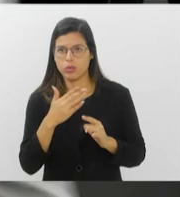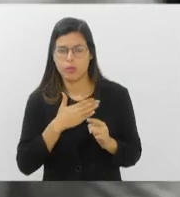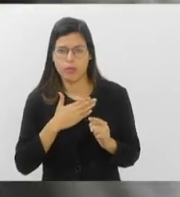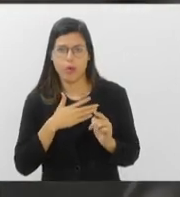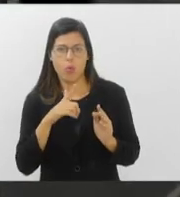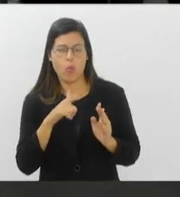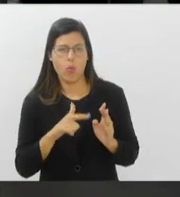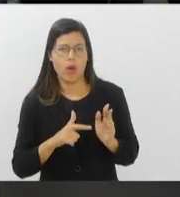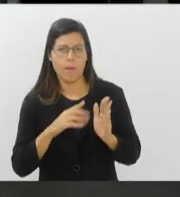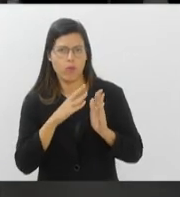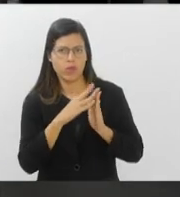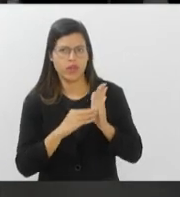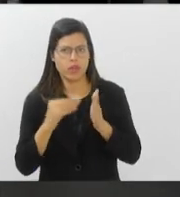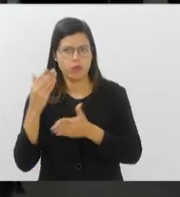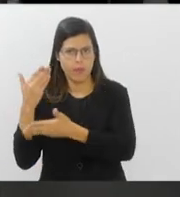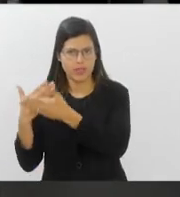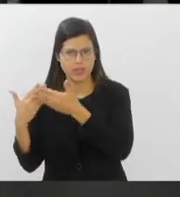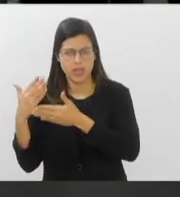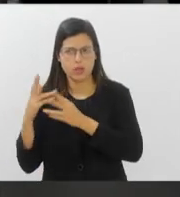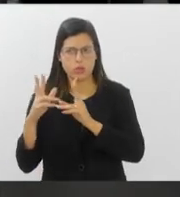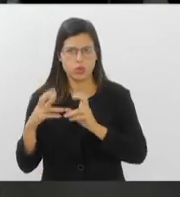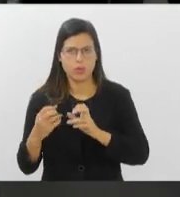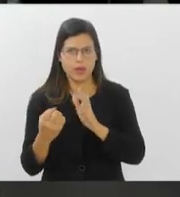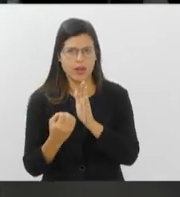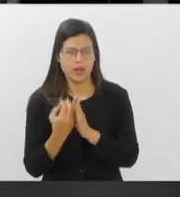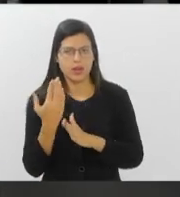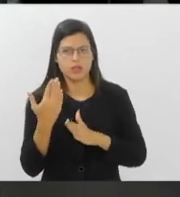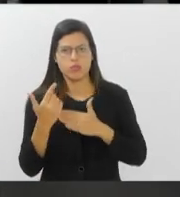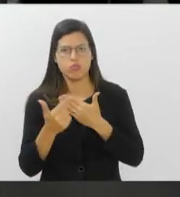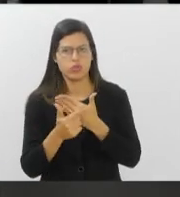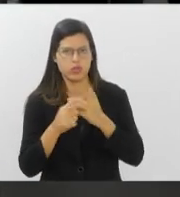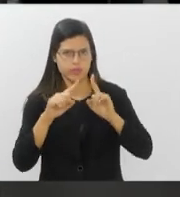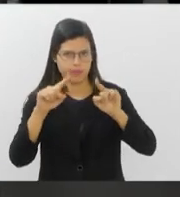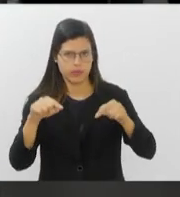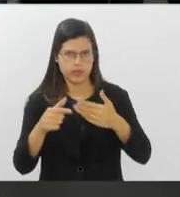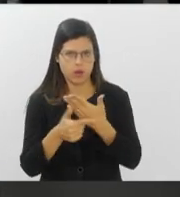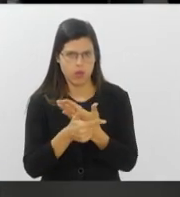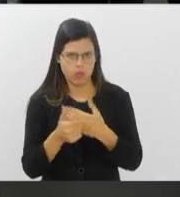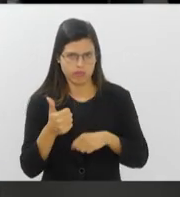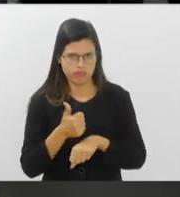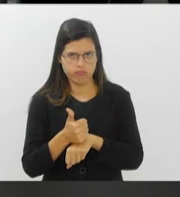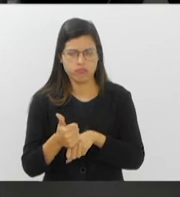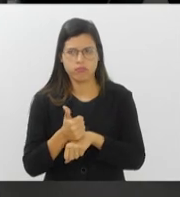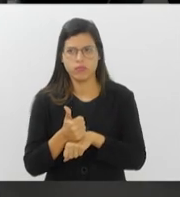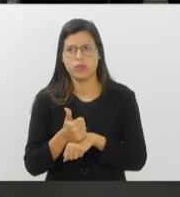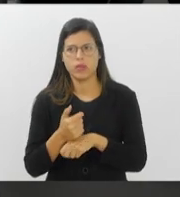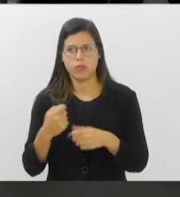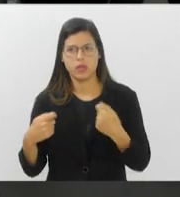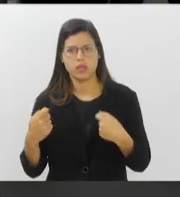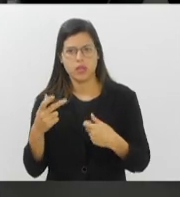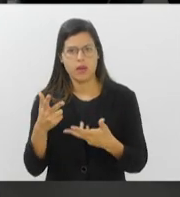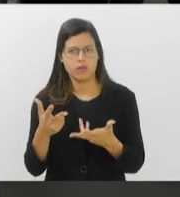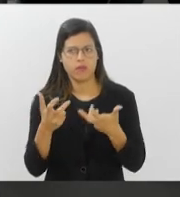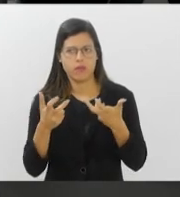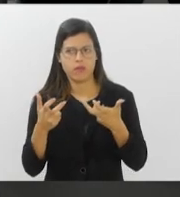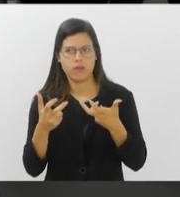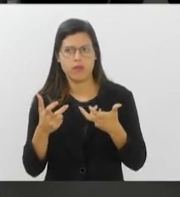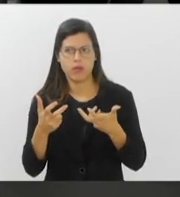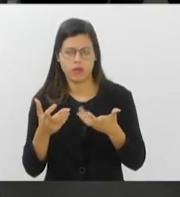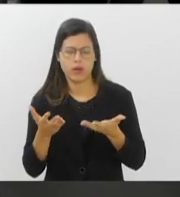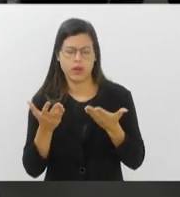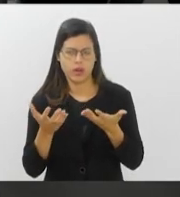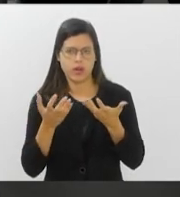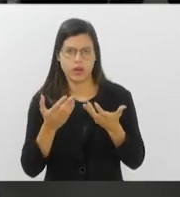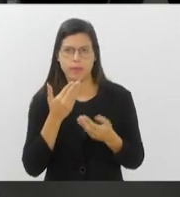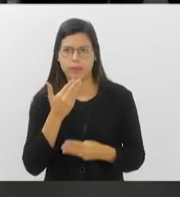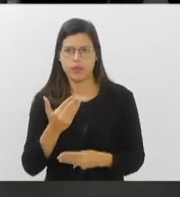anterior da criação de cargos, então teria que ver a pertinência, né, do meu seguir tramitando ou desse aqui passar a ter preferência. Então gostaria de pedir vistas